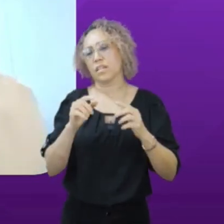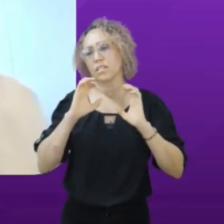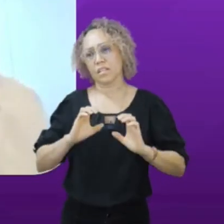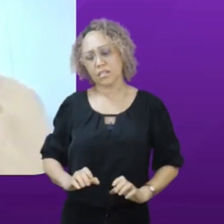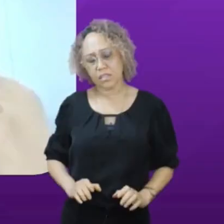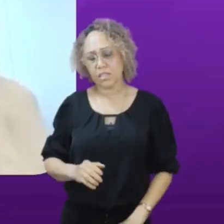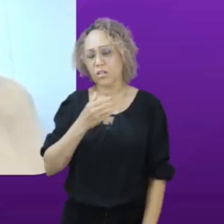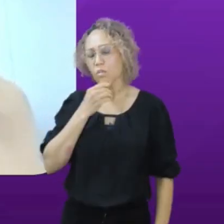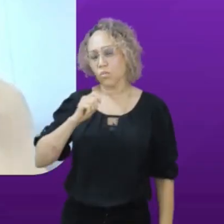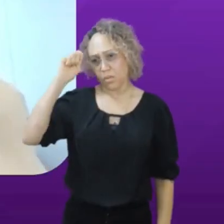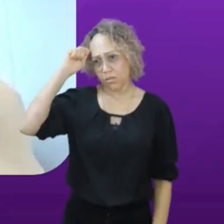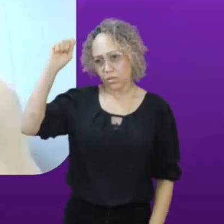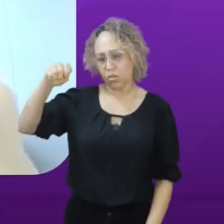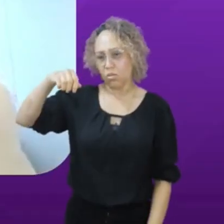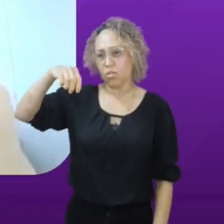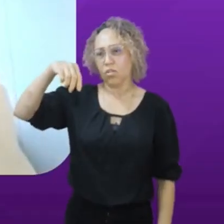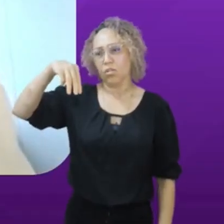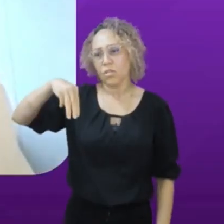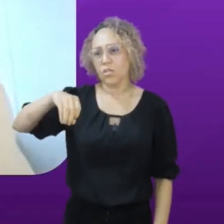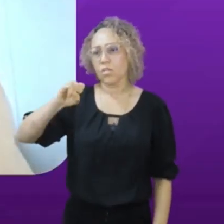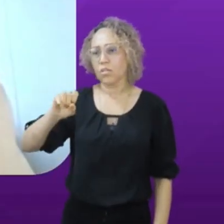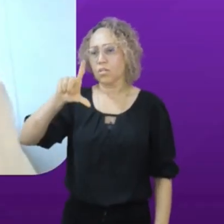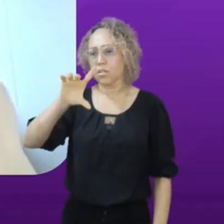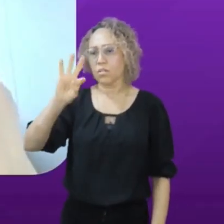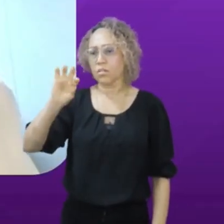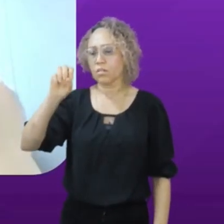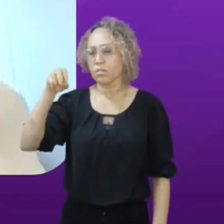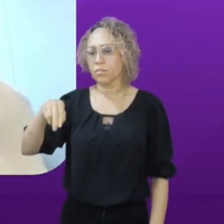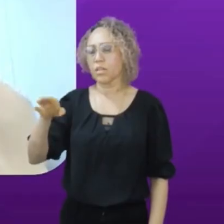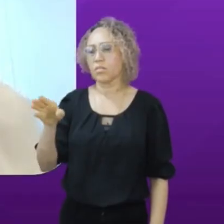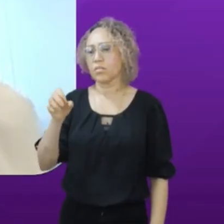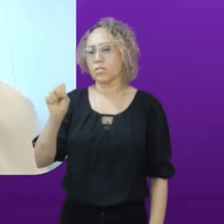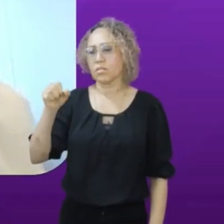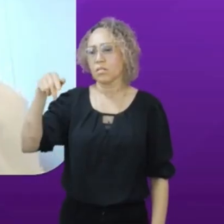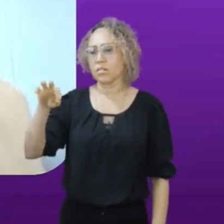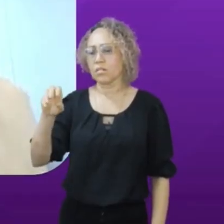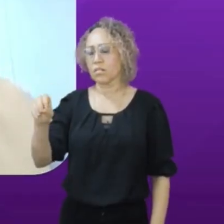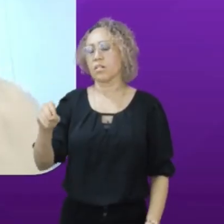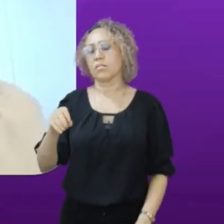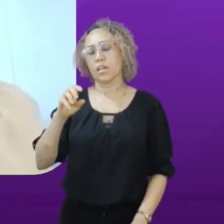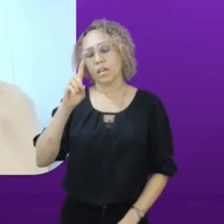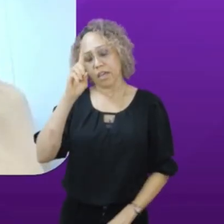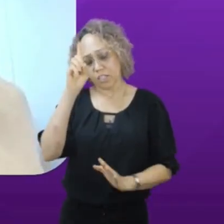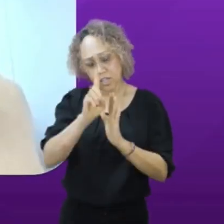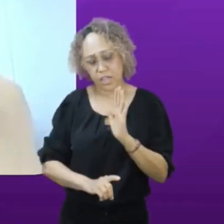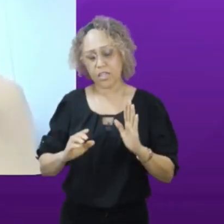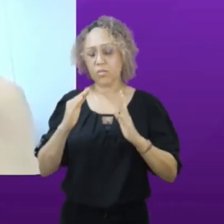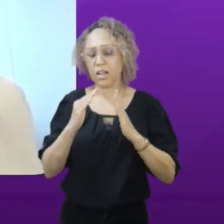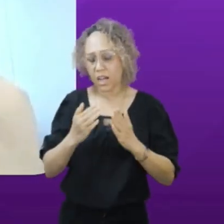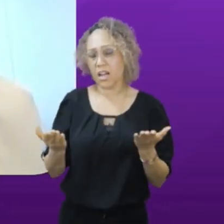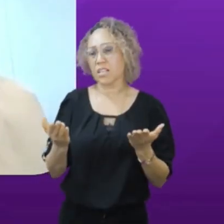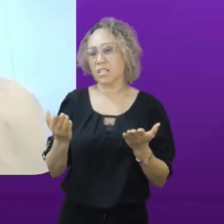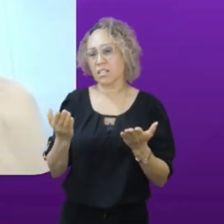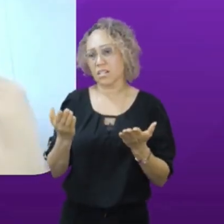vai falar, que é o direito a um teto, a comida, a educação, a saúde, a proteção contra o frio, as chuvas,